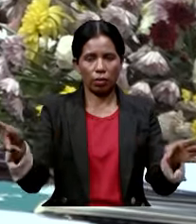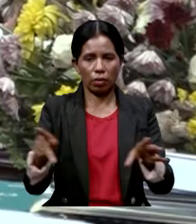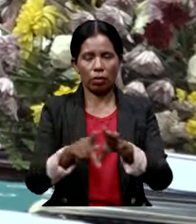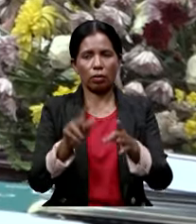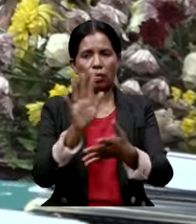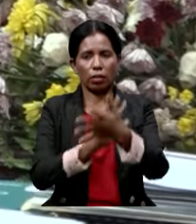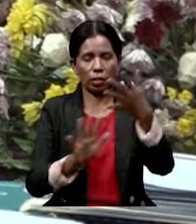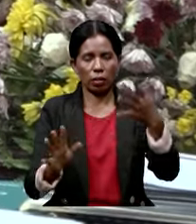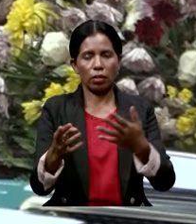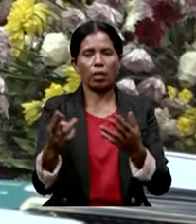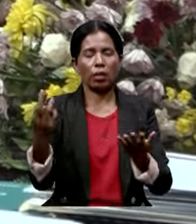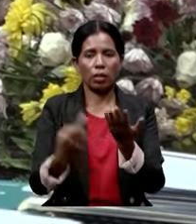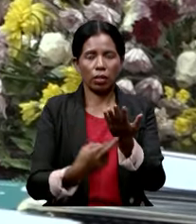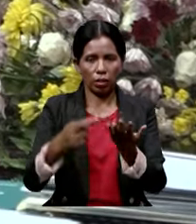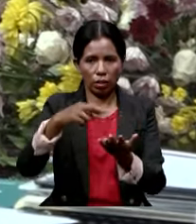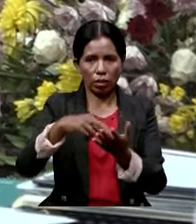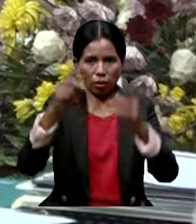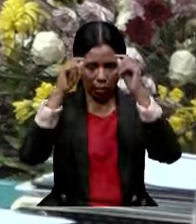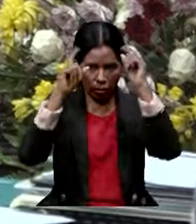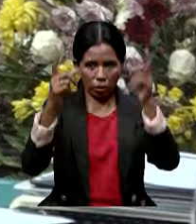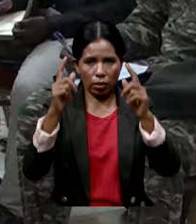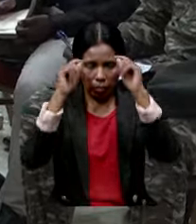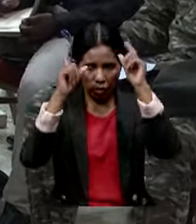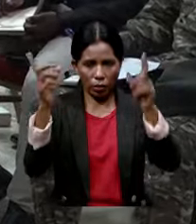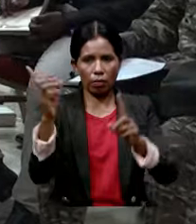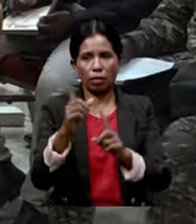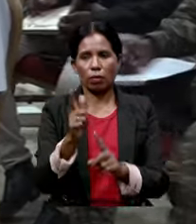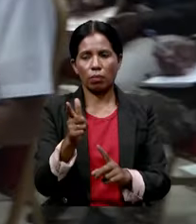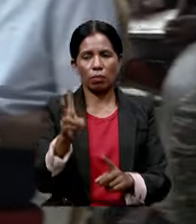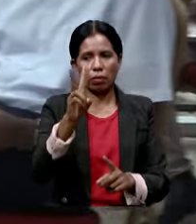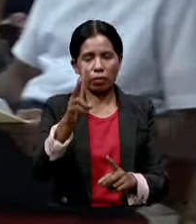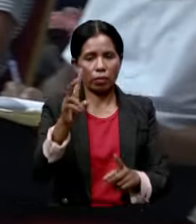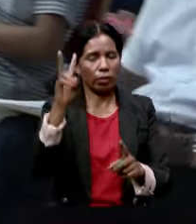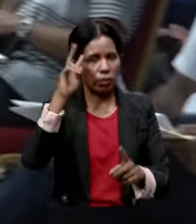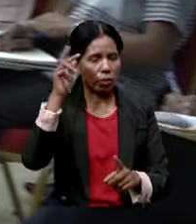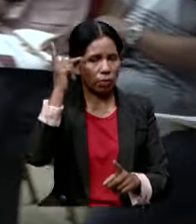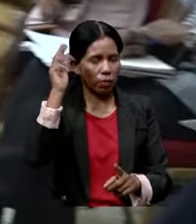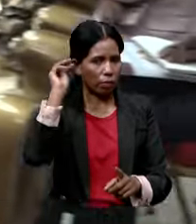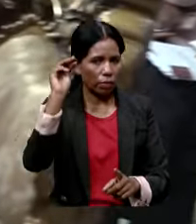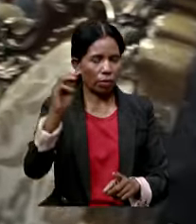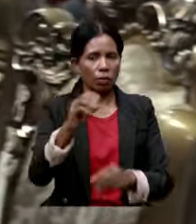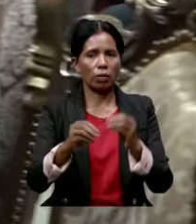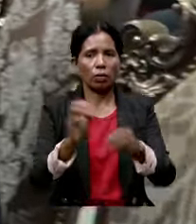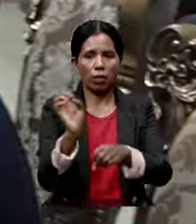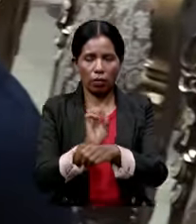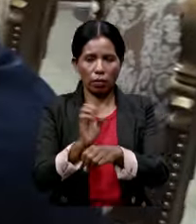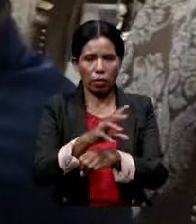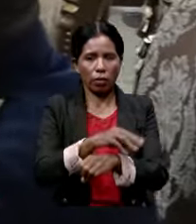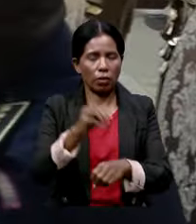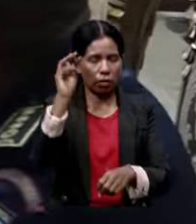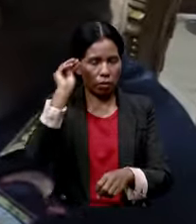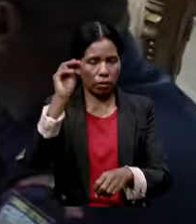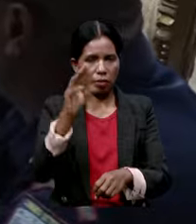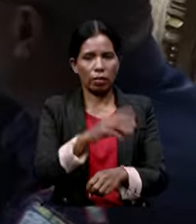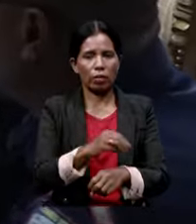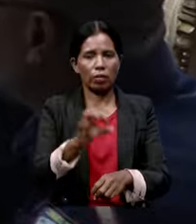comemoração restauração independência Timor Leste badala Uronul Lesen Rua tamane vice primeiro ministro ministro coordenador assunto econômico no ministro turismo no